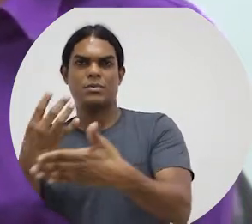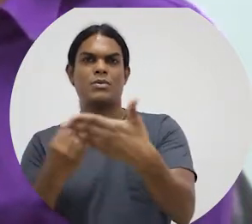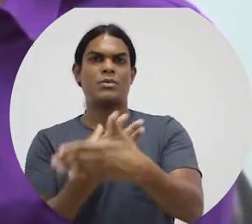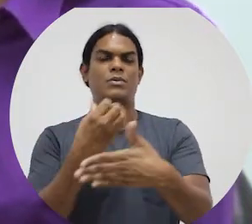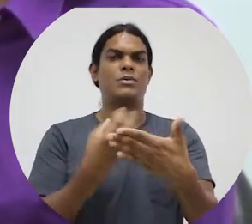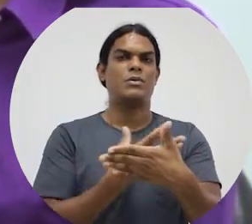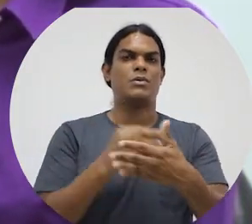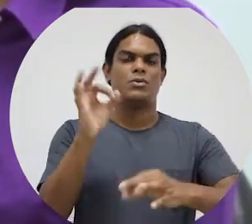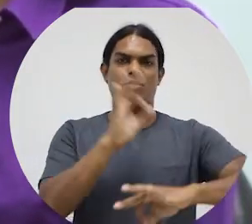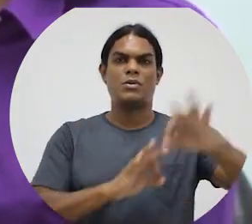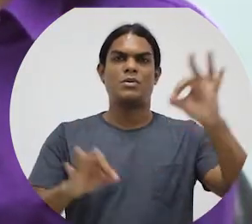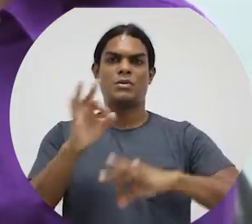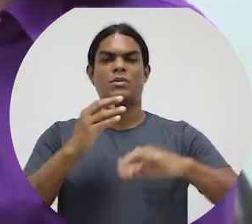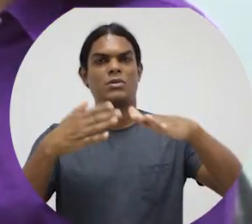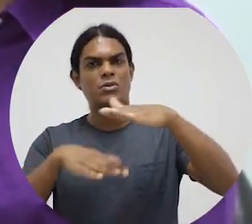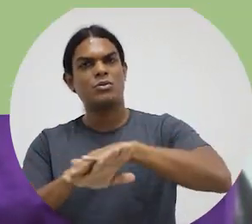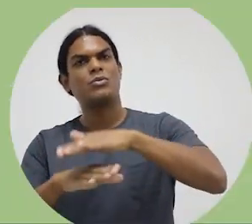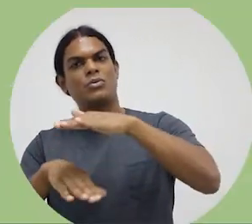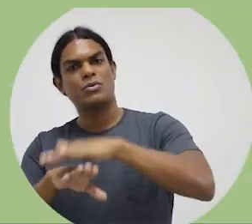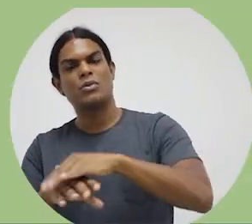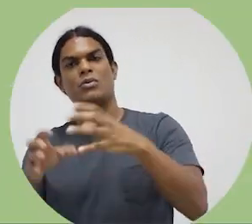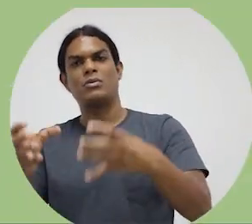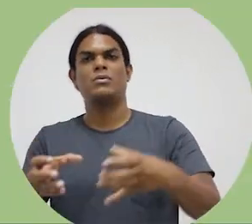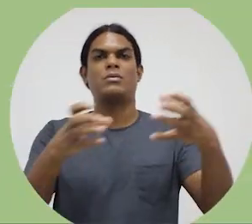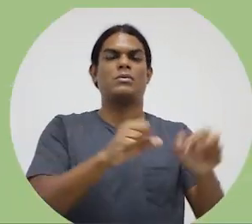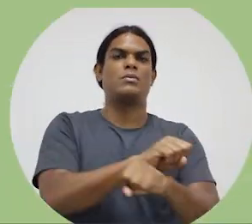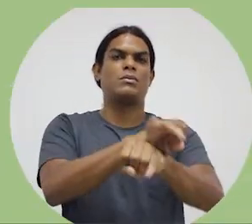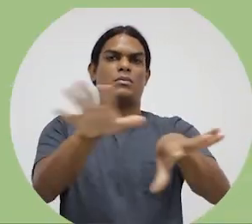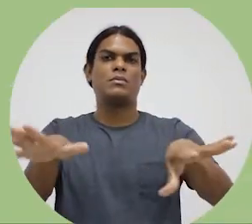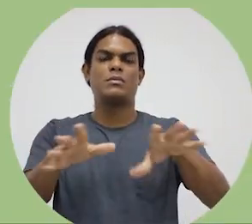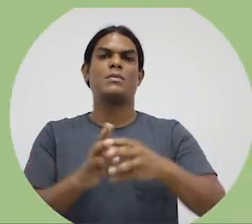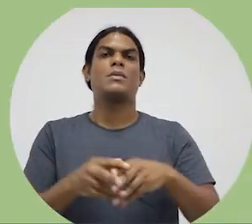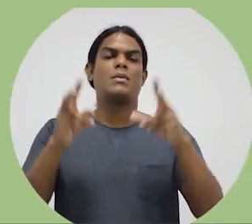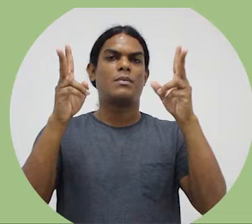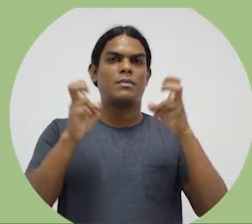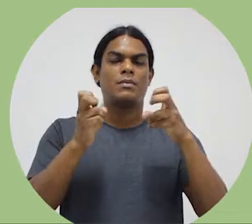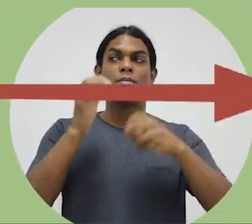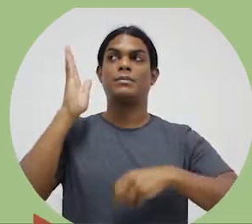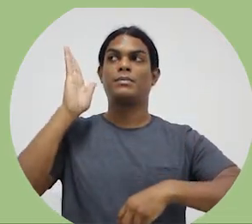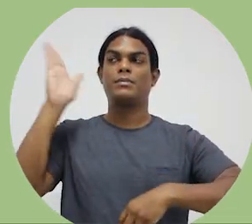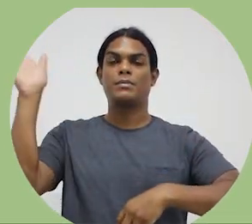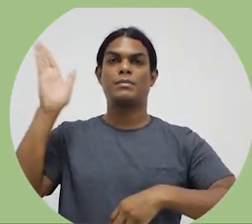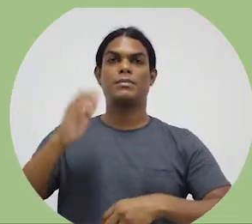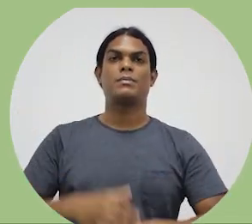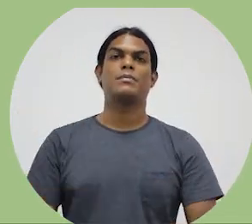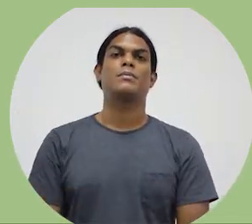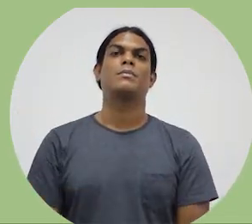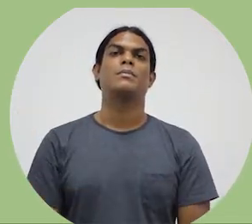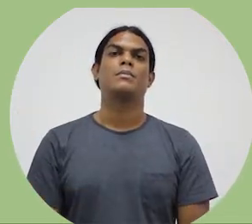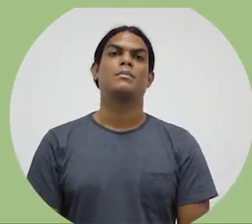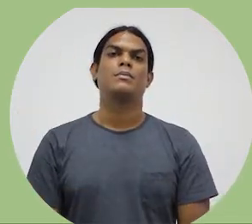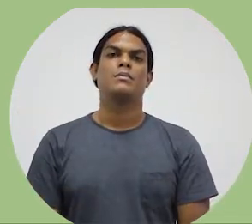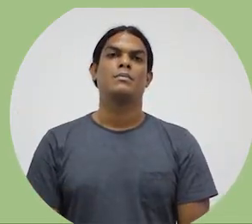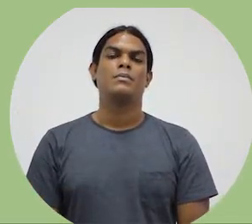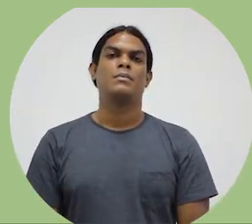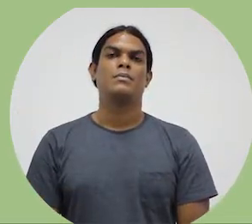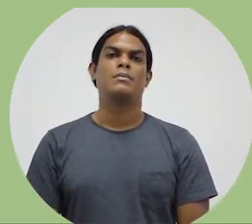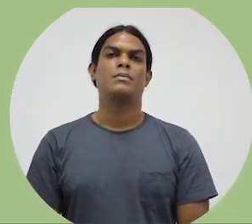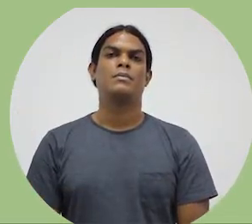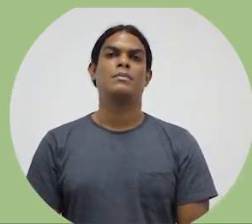processo da área de operações, de movimentação e distribuição? Vocês podem ver aqui neste gráfico